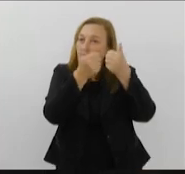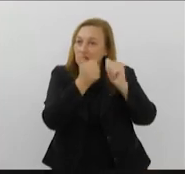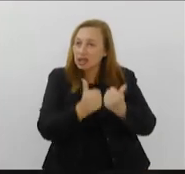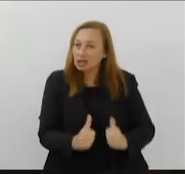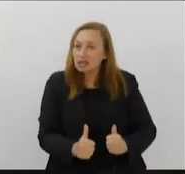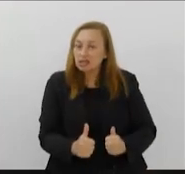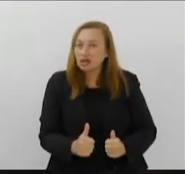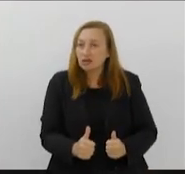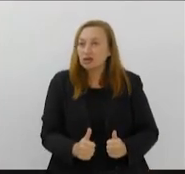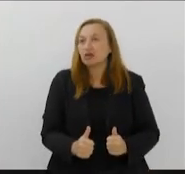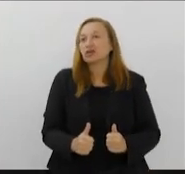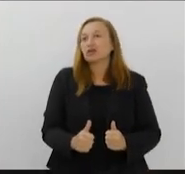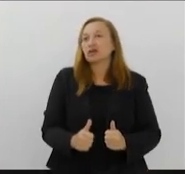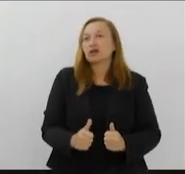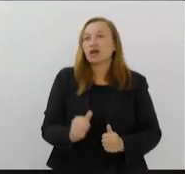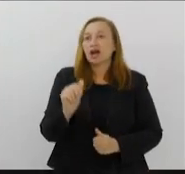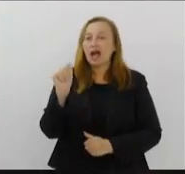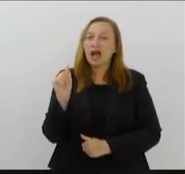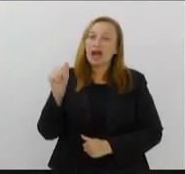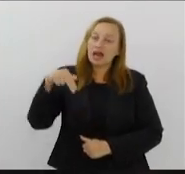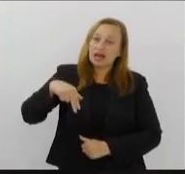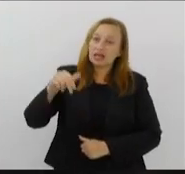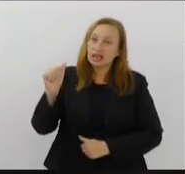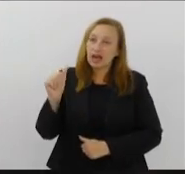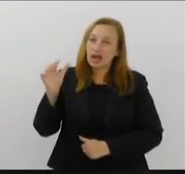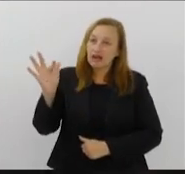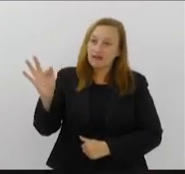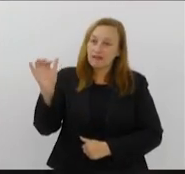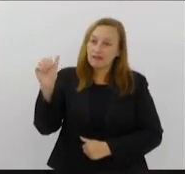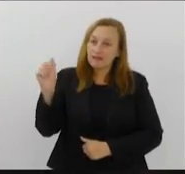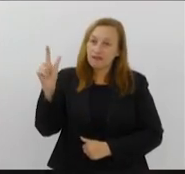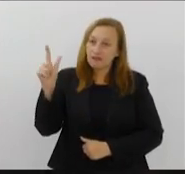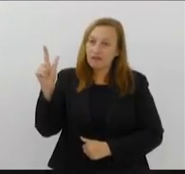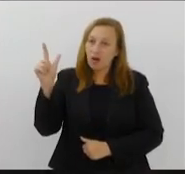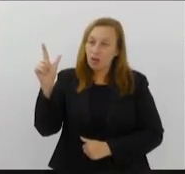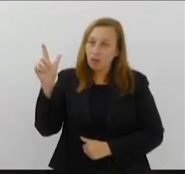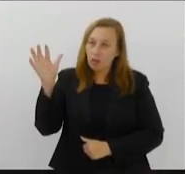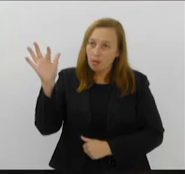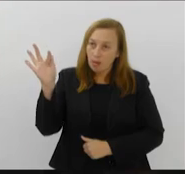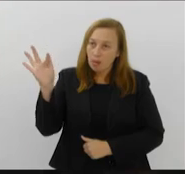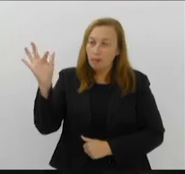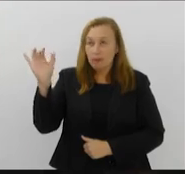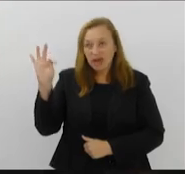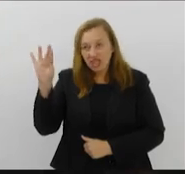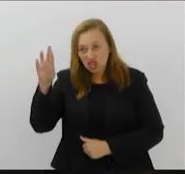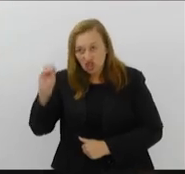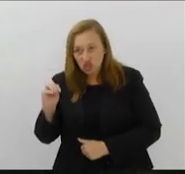exemplo, analfabetismo funcional, né, a gente sabe que essa é uma questão, né,